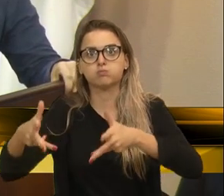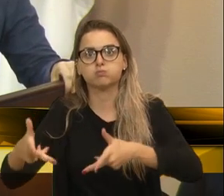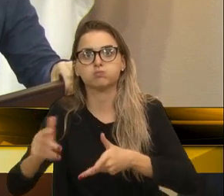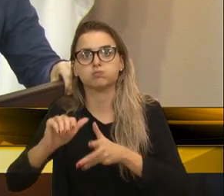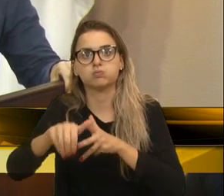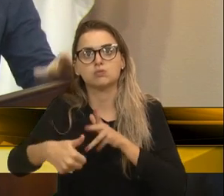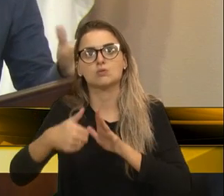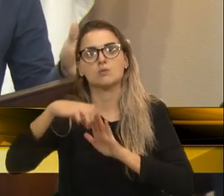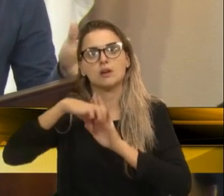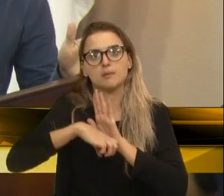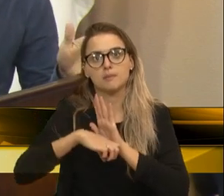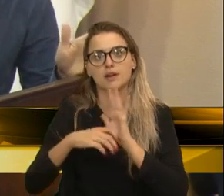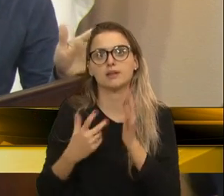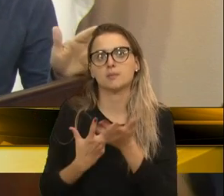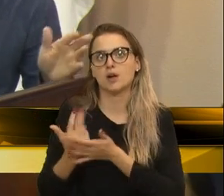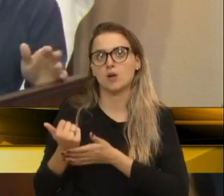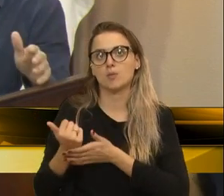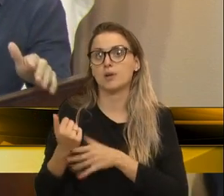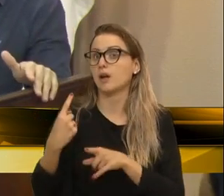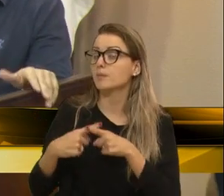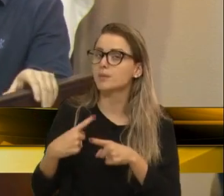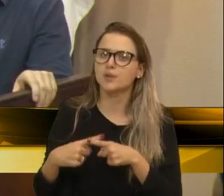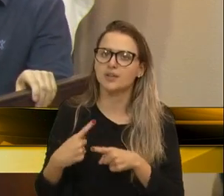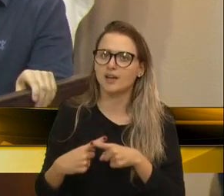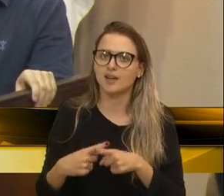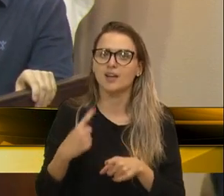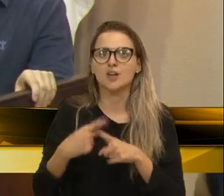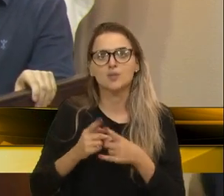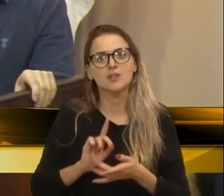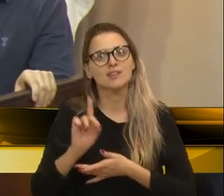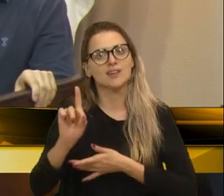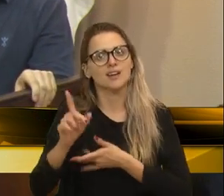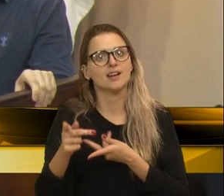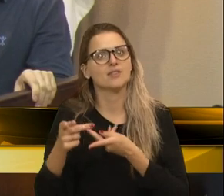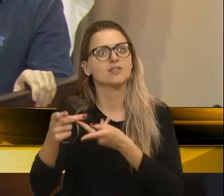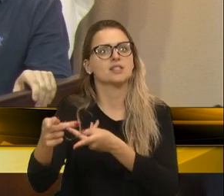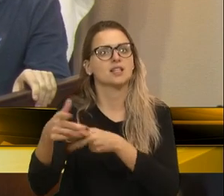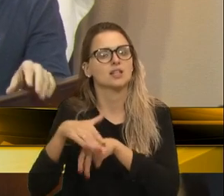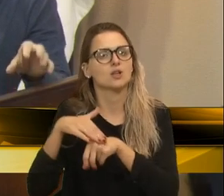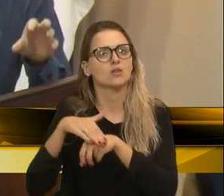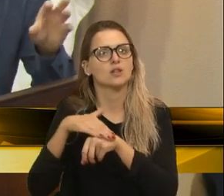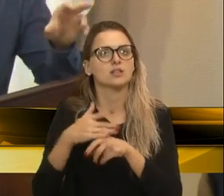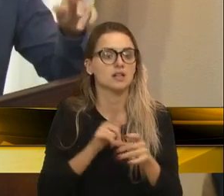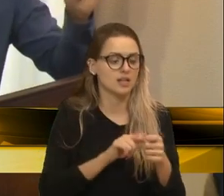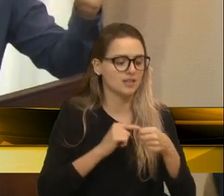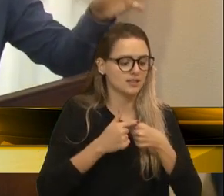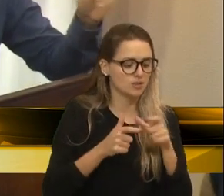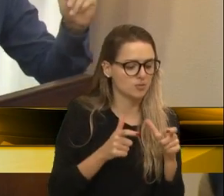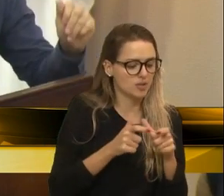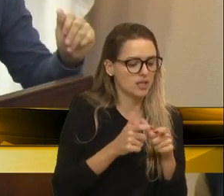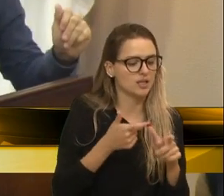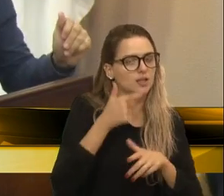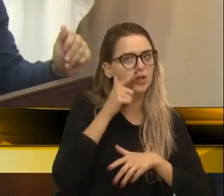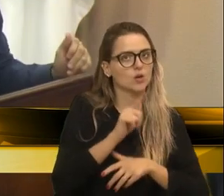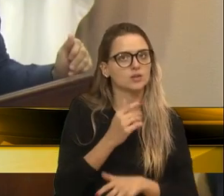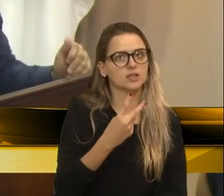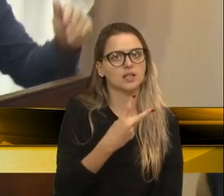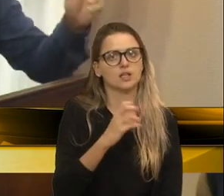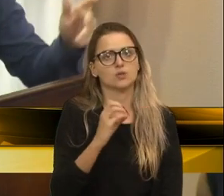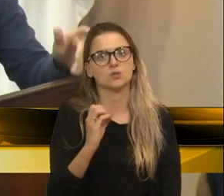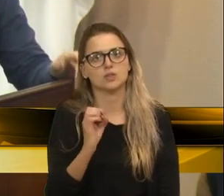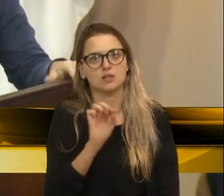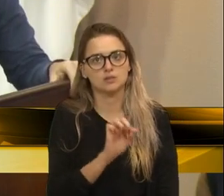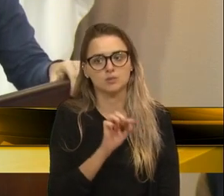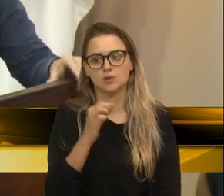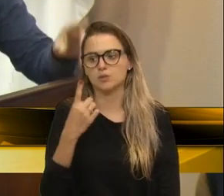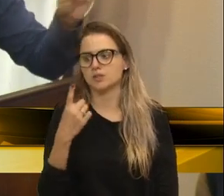emenda parlamentar, e vai conseguir essa emenda. Por quê? Porque ele está lá visitando. Só que esses municípios pequenos que conseguem 200 mil, 300 mil,